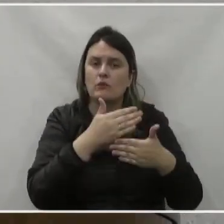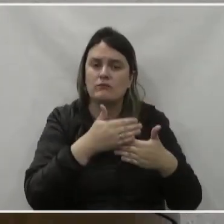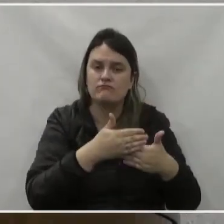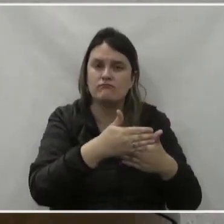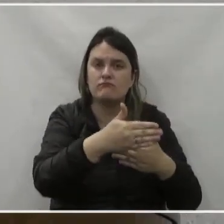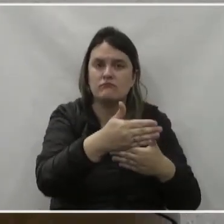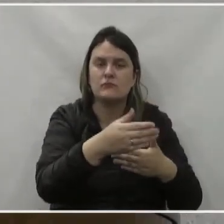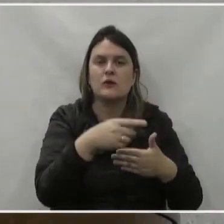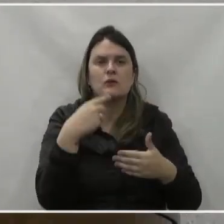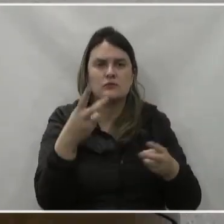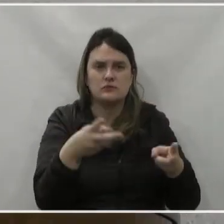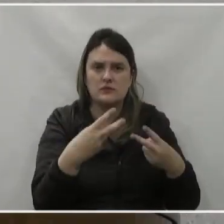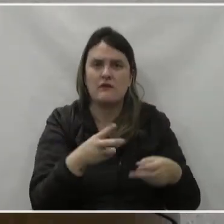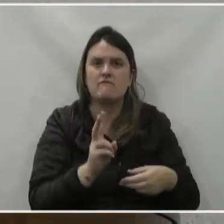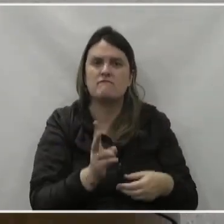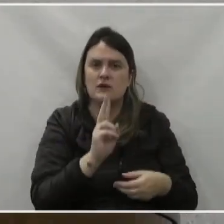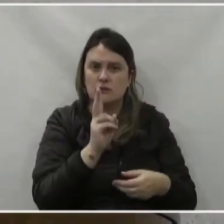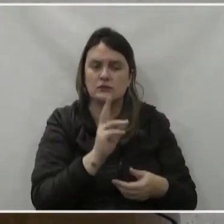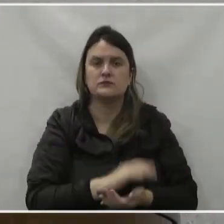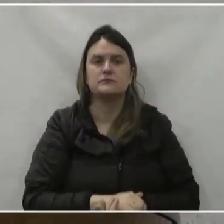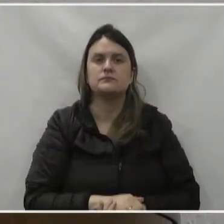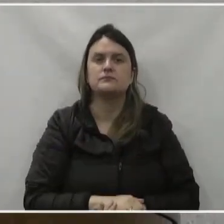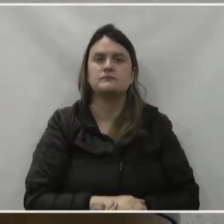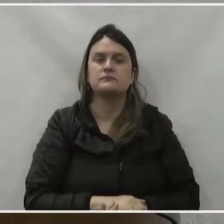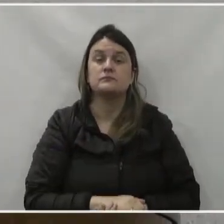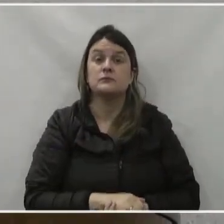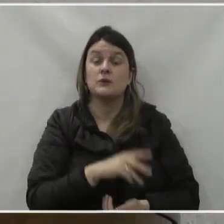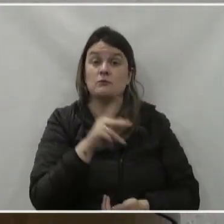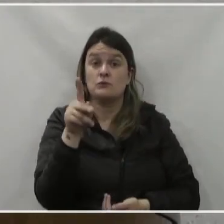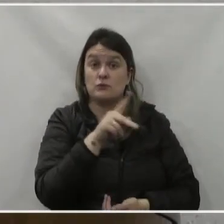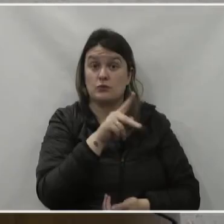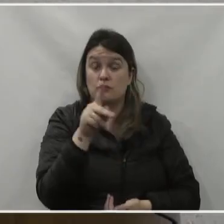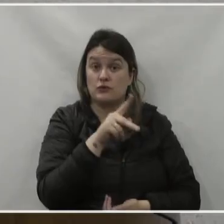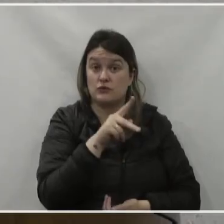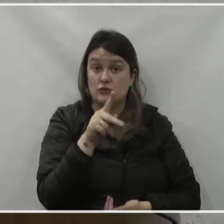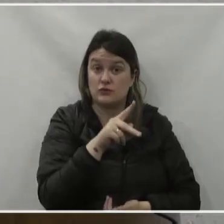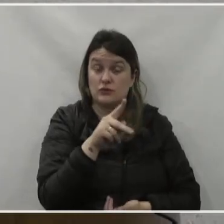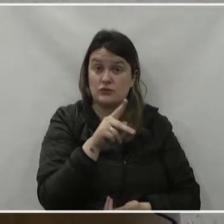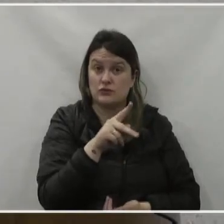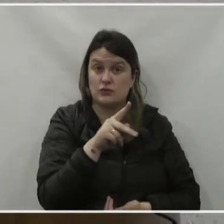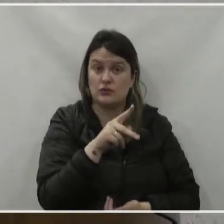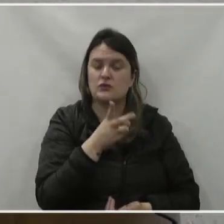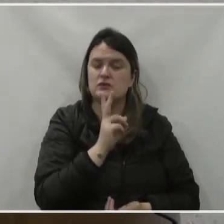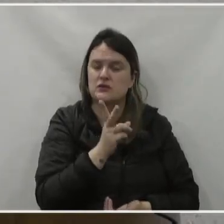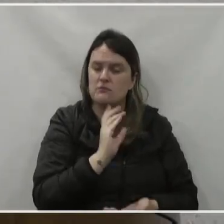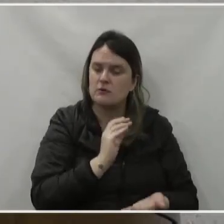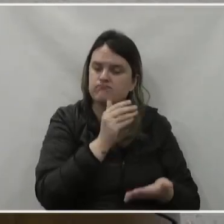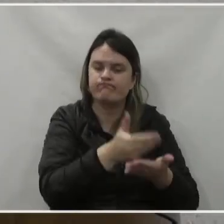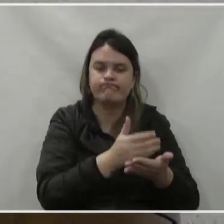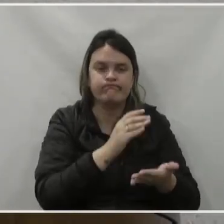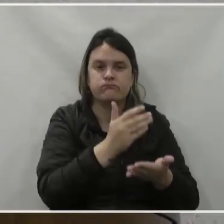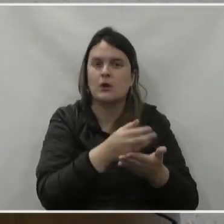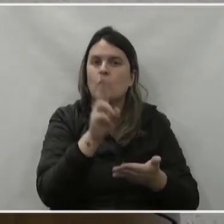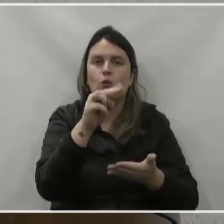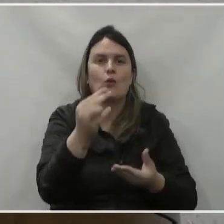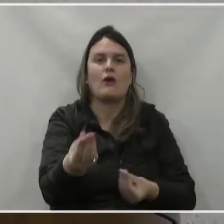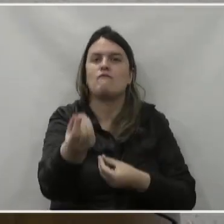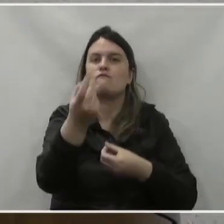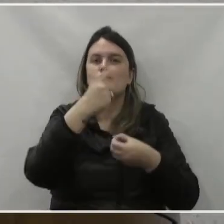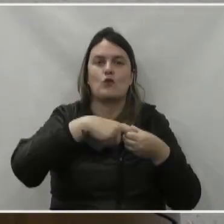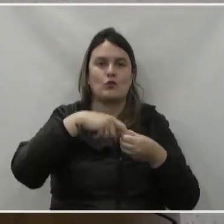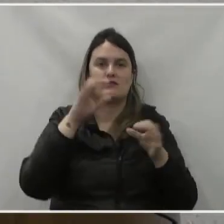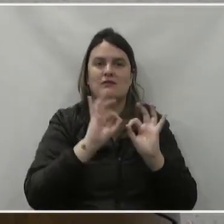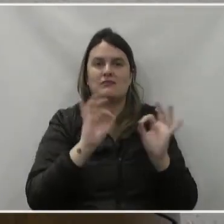tempo recuperam o valor investido. O professor, por outro lado, investe sem retorno financeiro